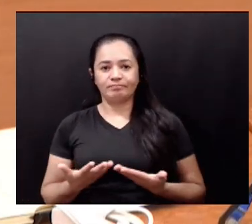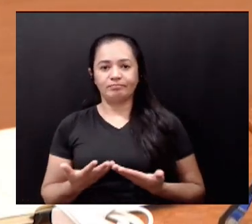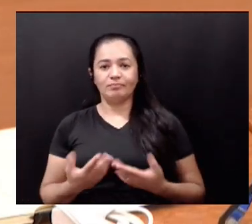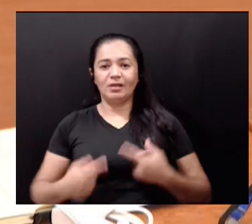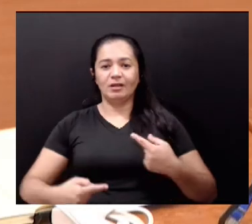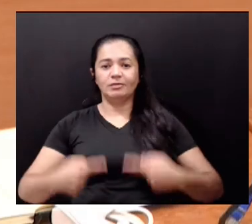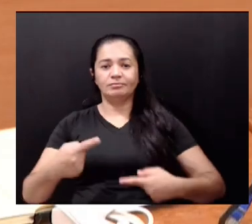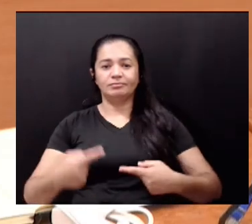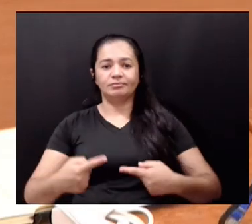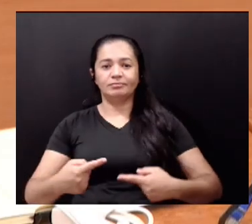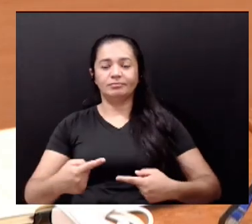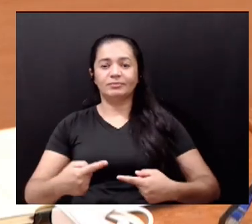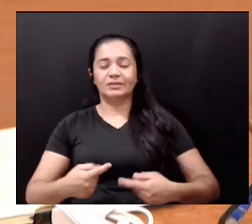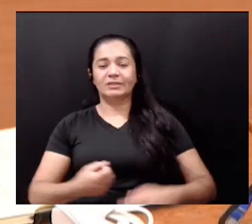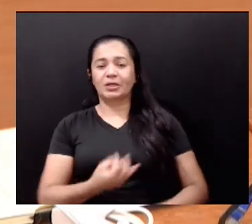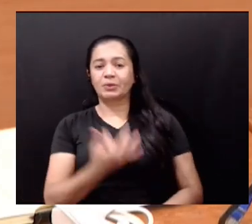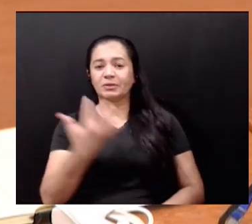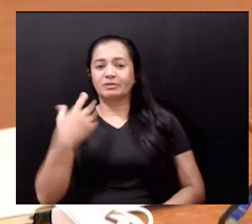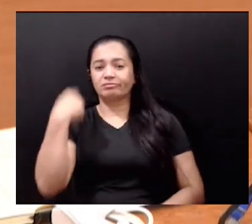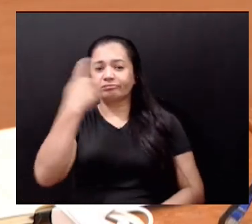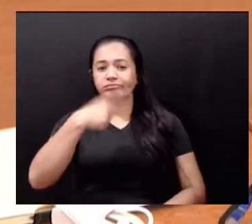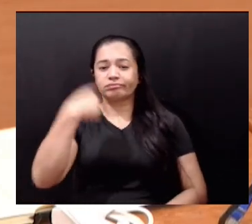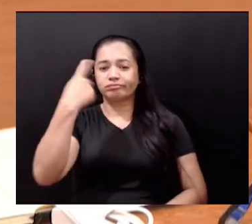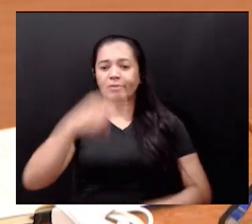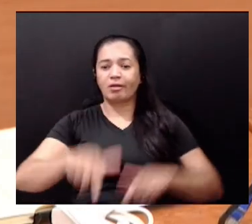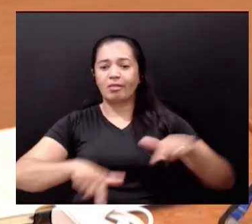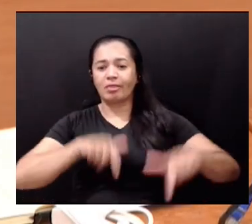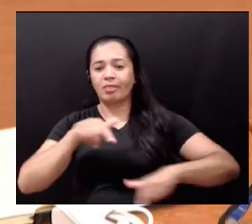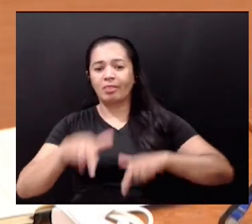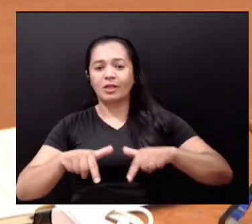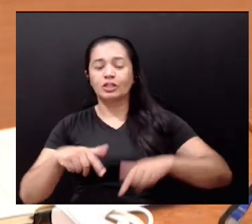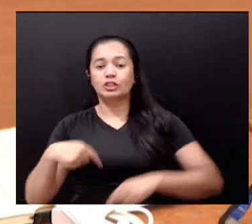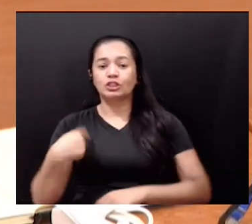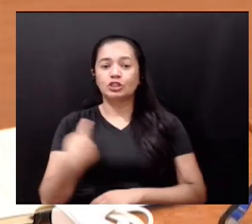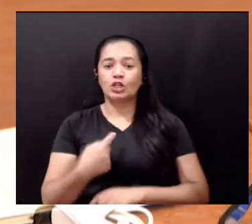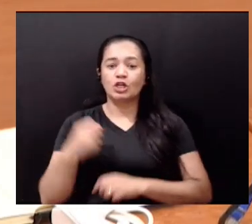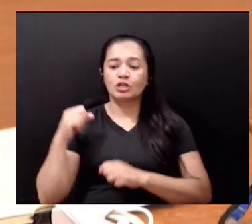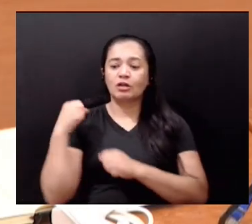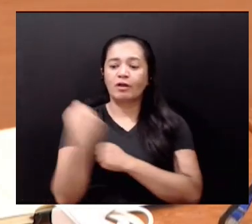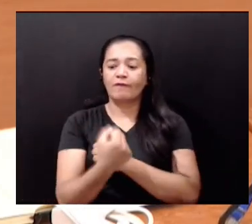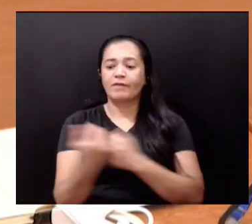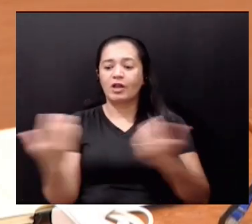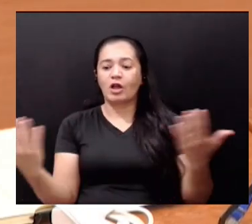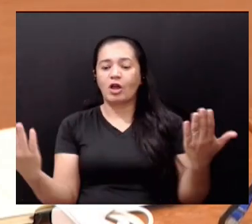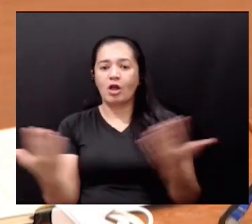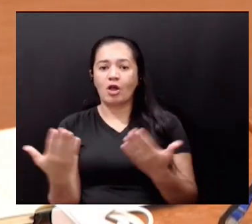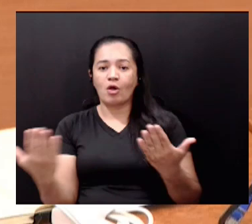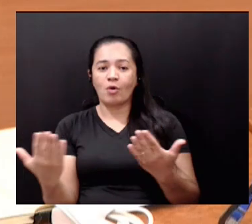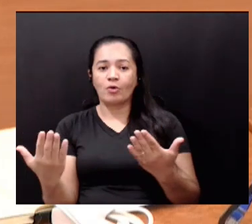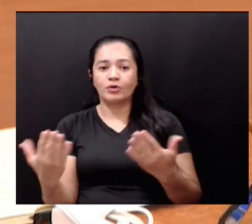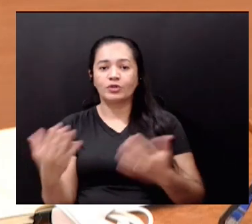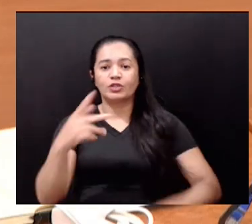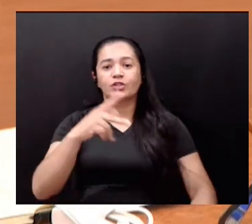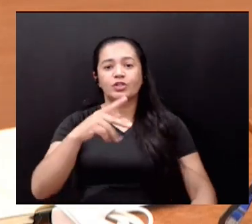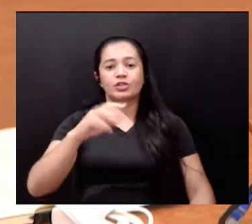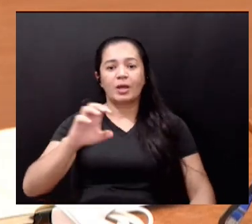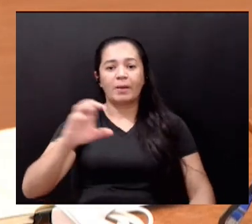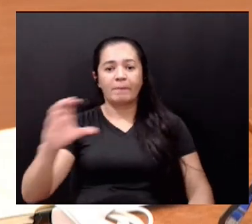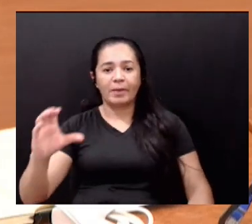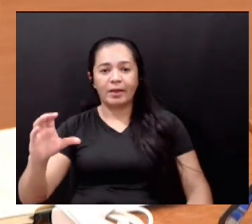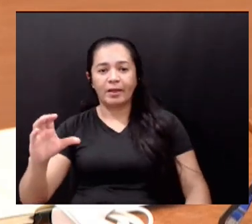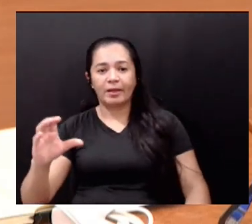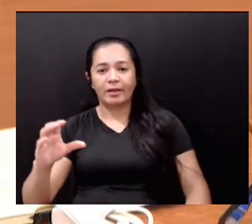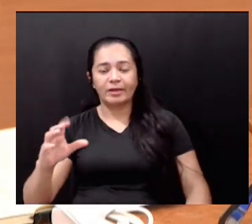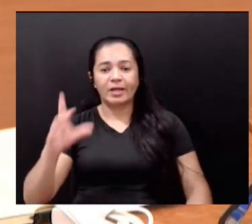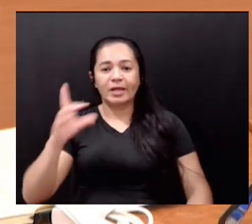de trabalho, que nós temos uma defesa, foi protocolada hoje a PEC, de autoria da deputada Érica Hilton,